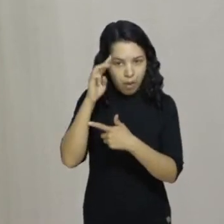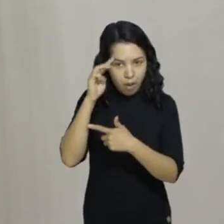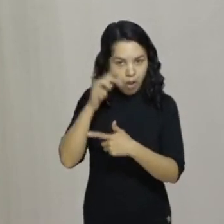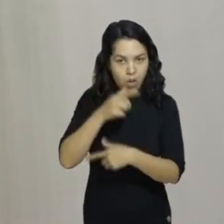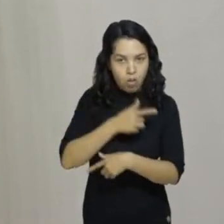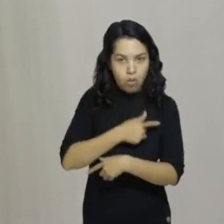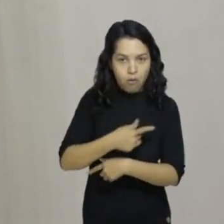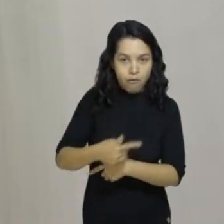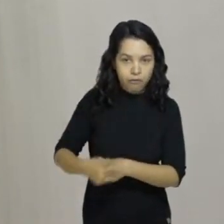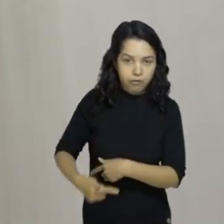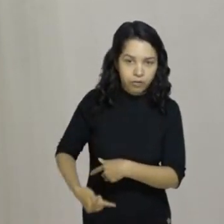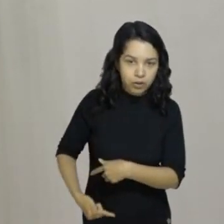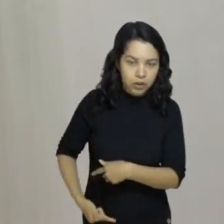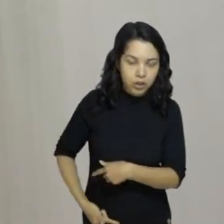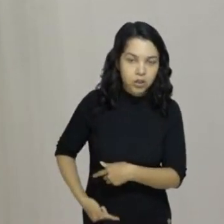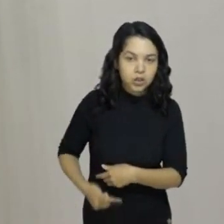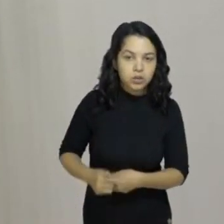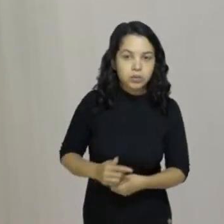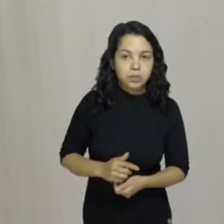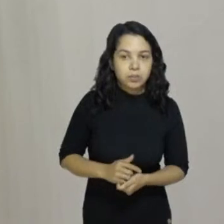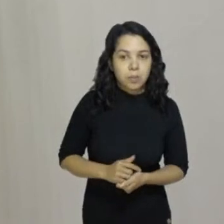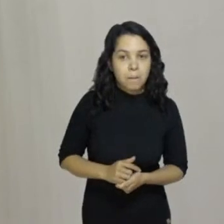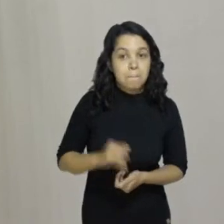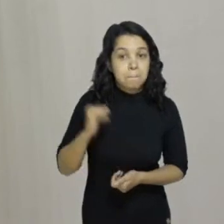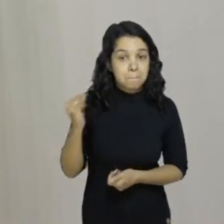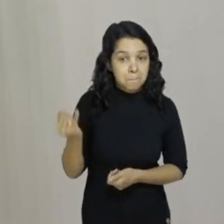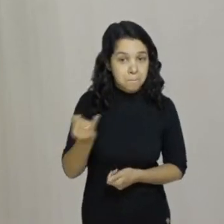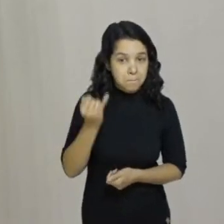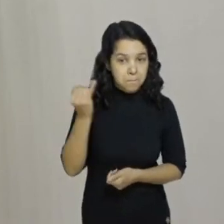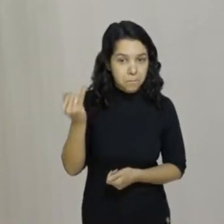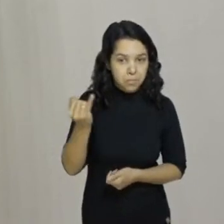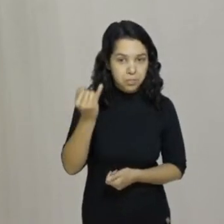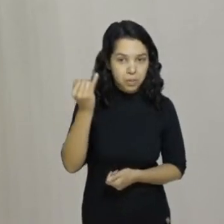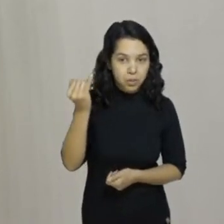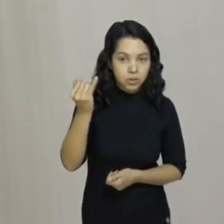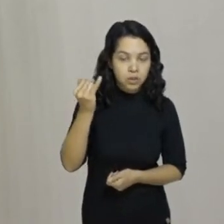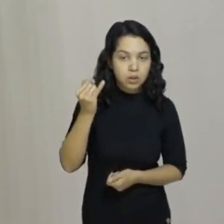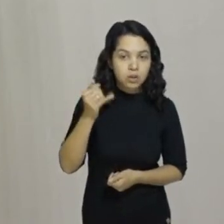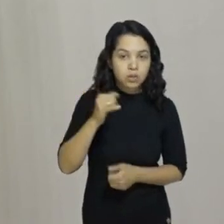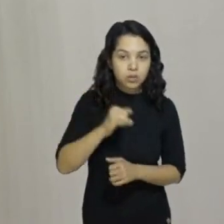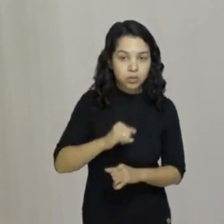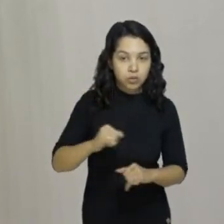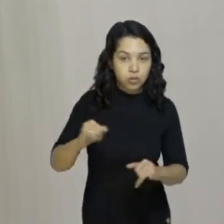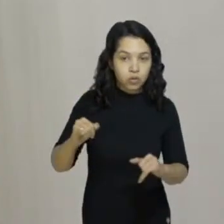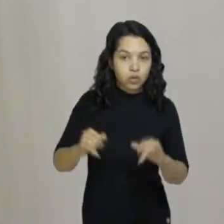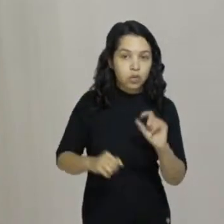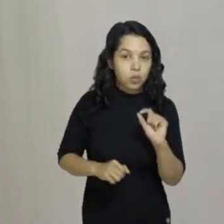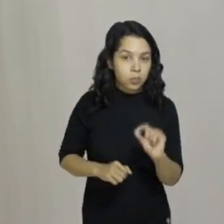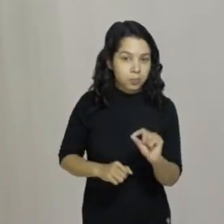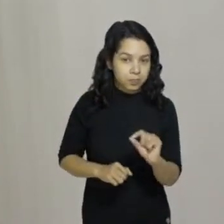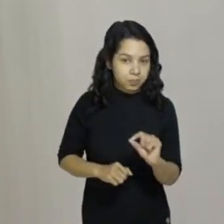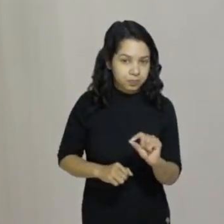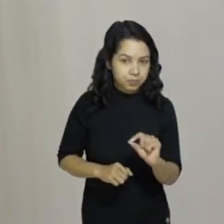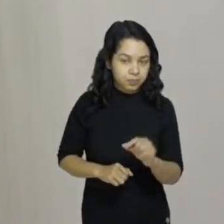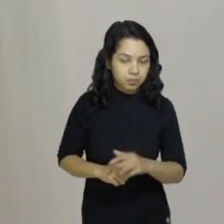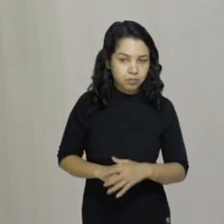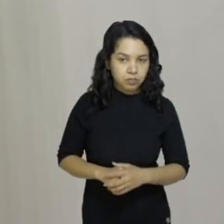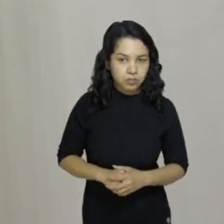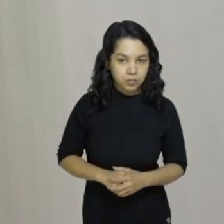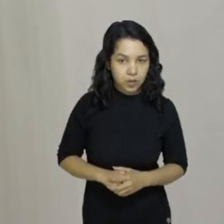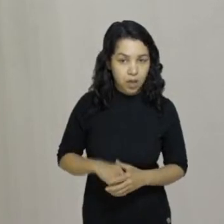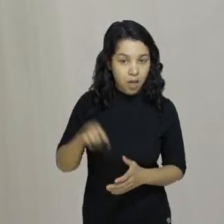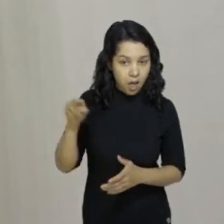todo e é importante fazer uma observação de que aquela